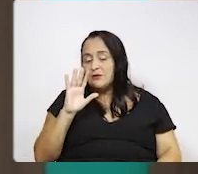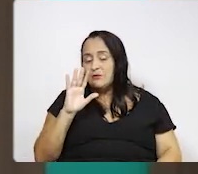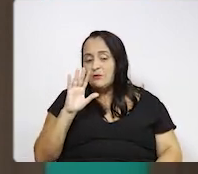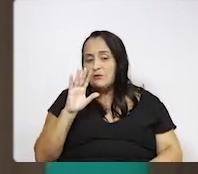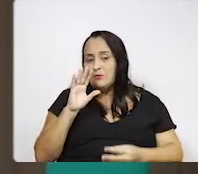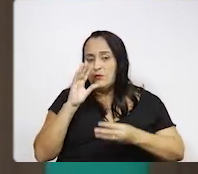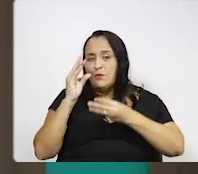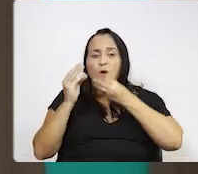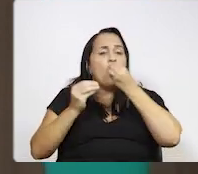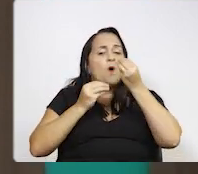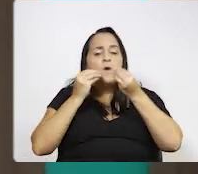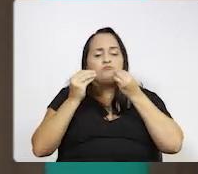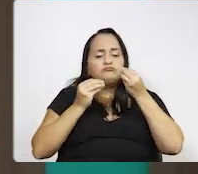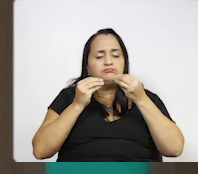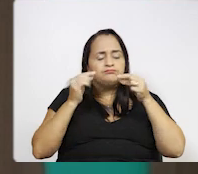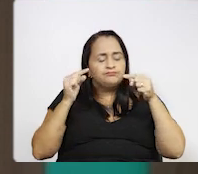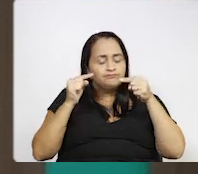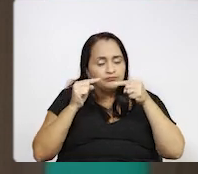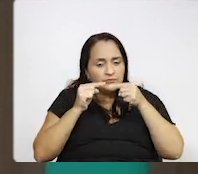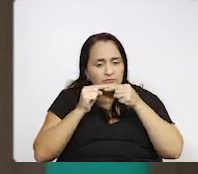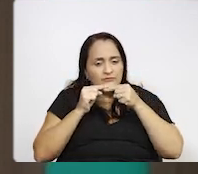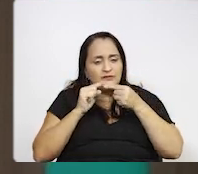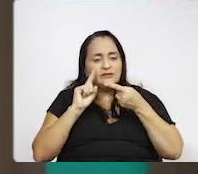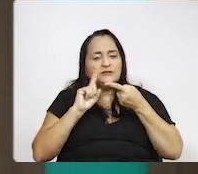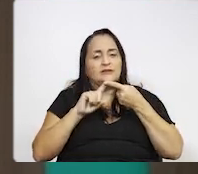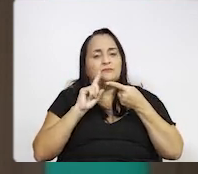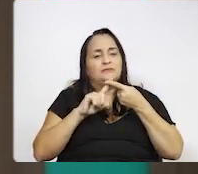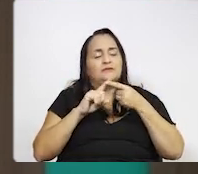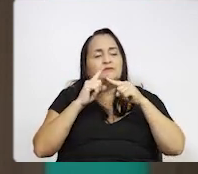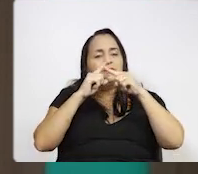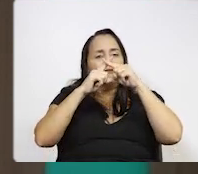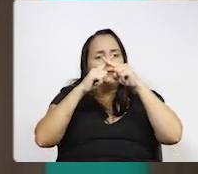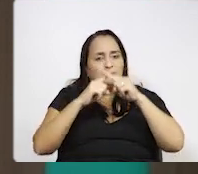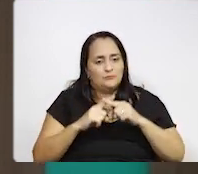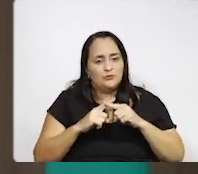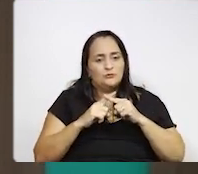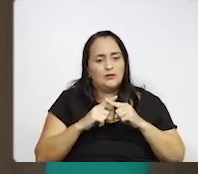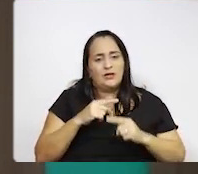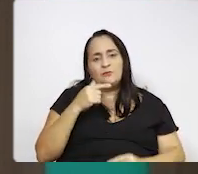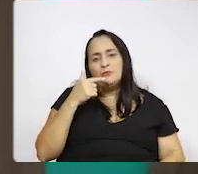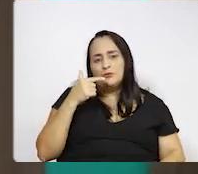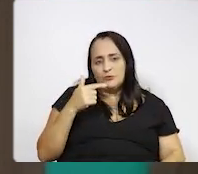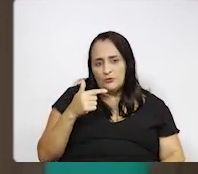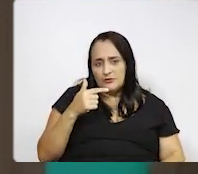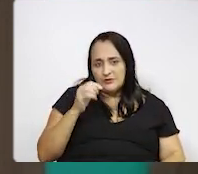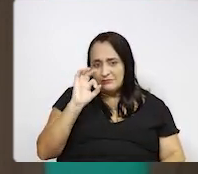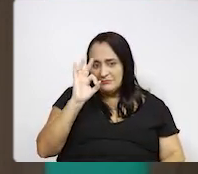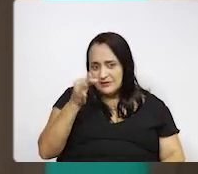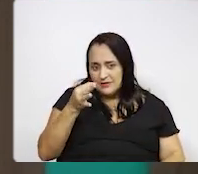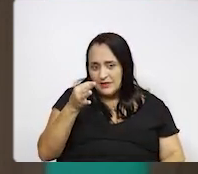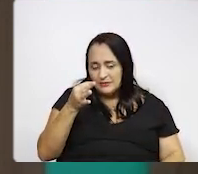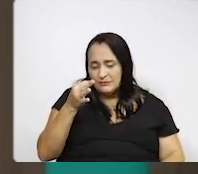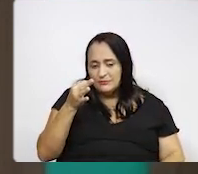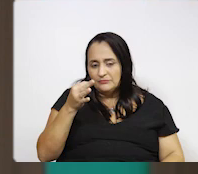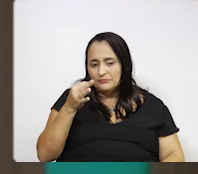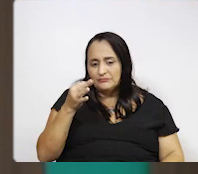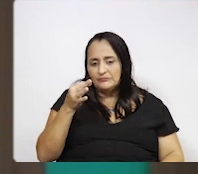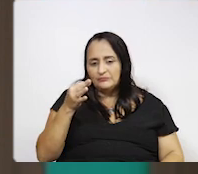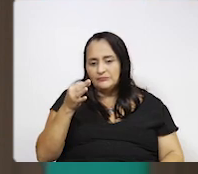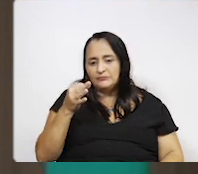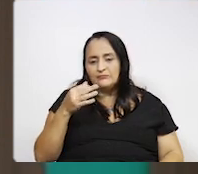na fração equivalente, também vai ter que ser multiplicado por 2, tá